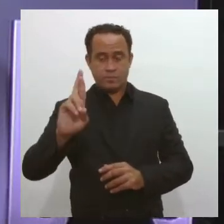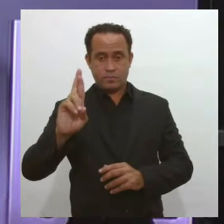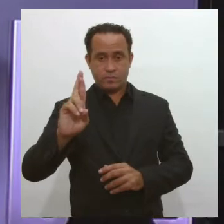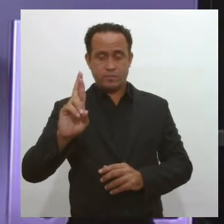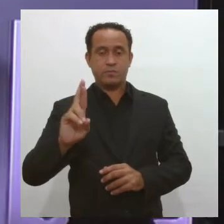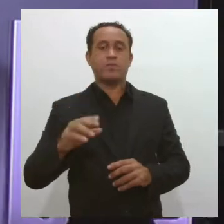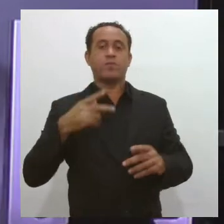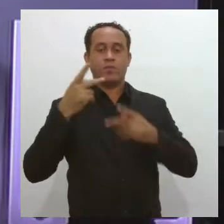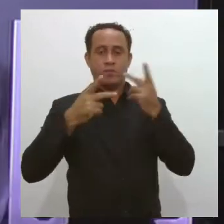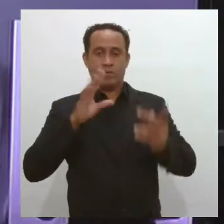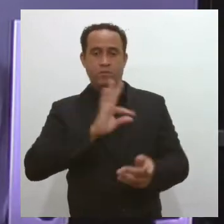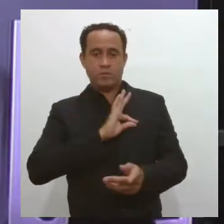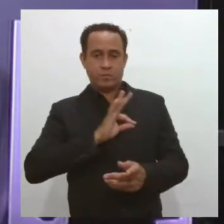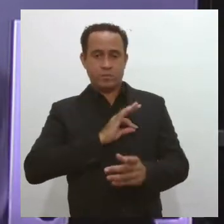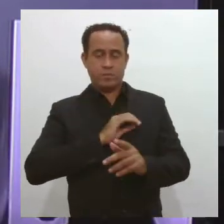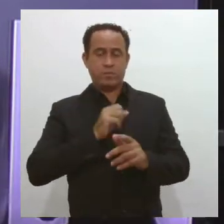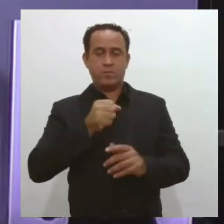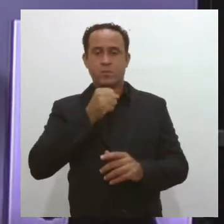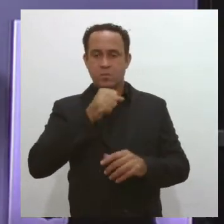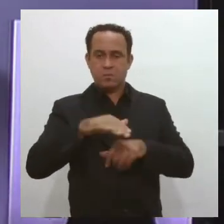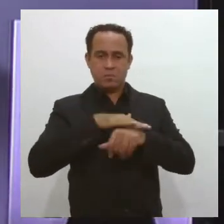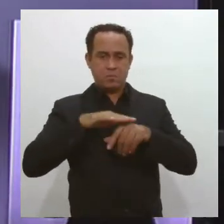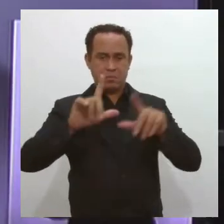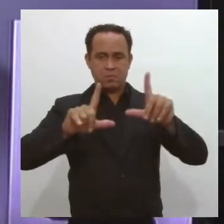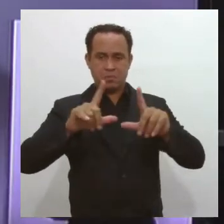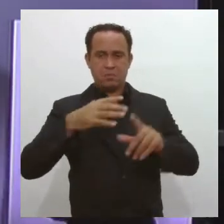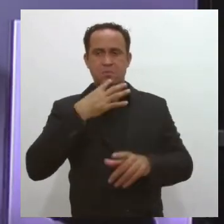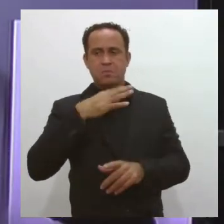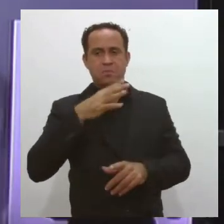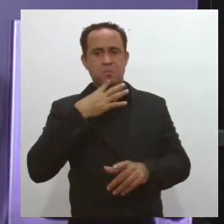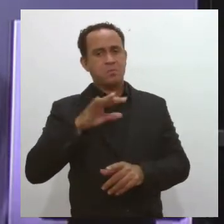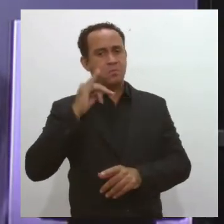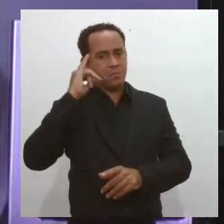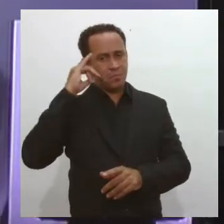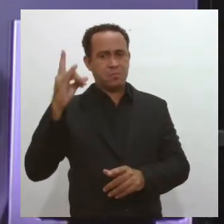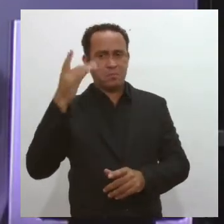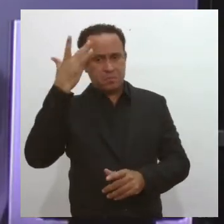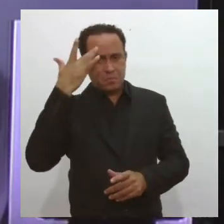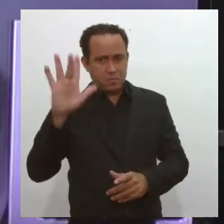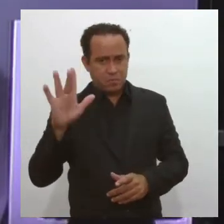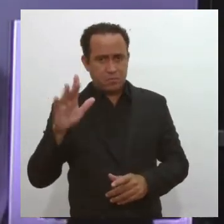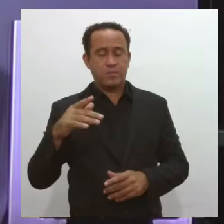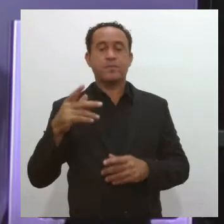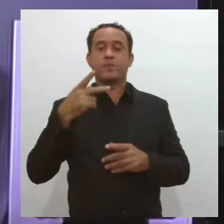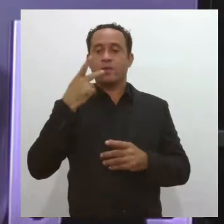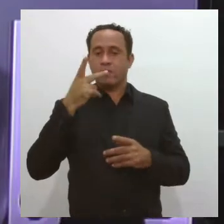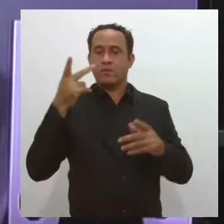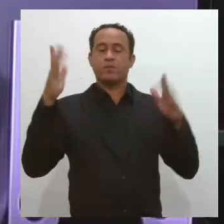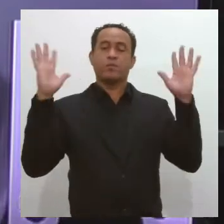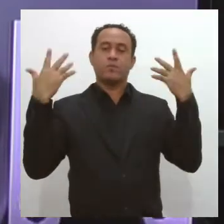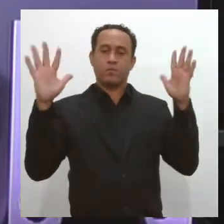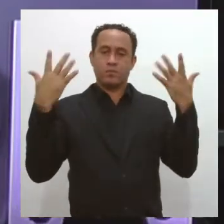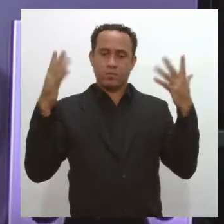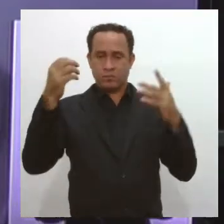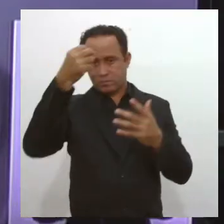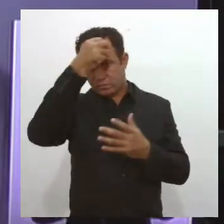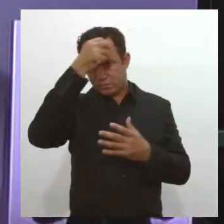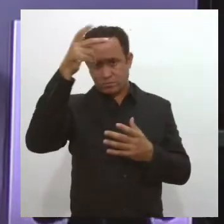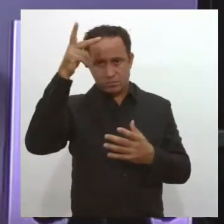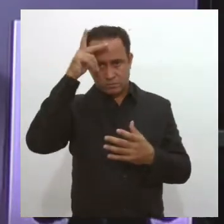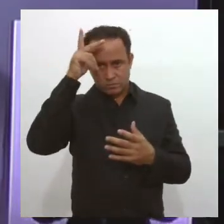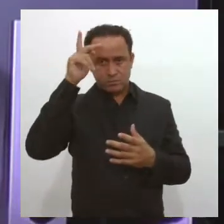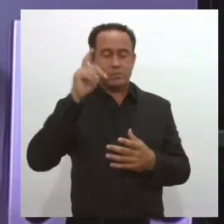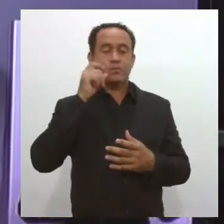dessa ação na imprensa, mas não reconheceu a origem da ideia. Luciano Pimentel também parabenizou a Prefeitura de Aracaju